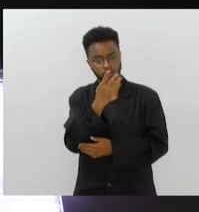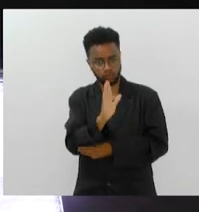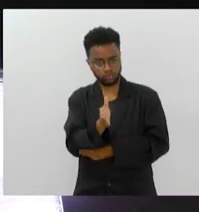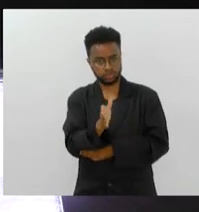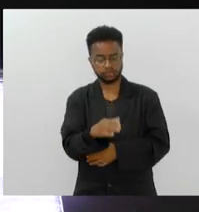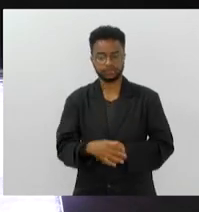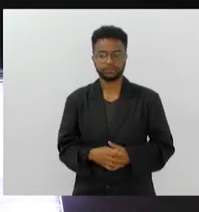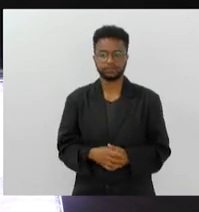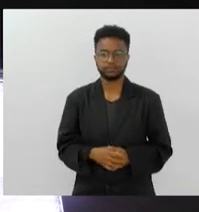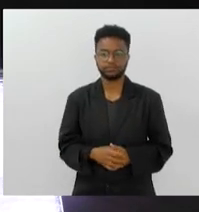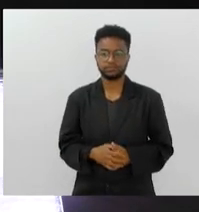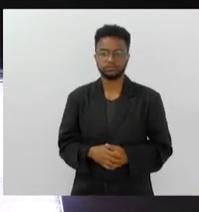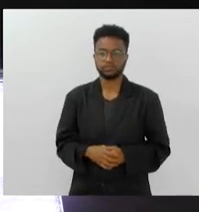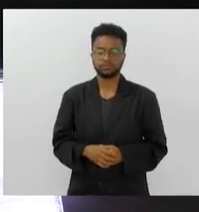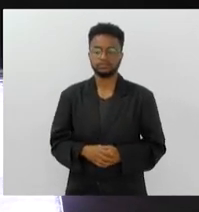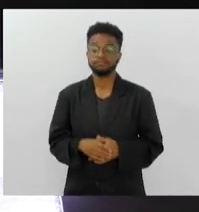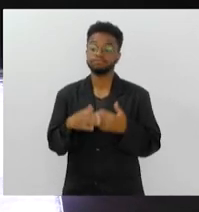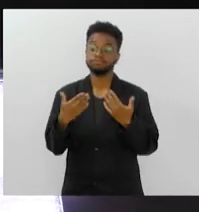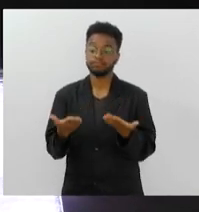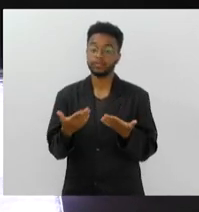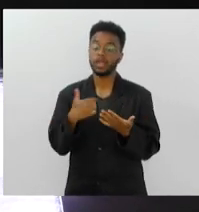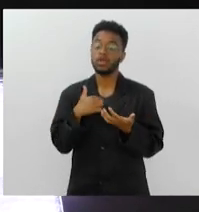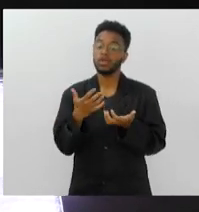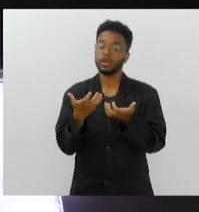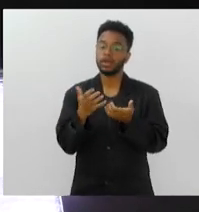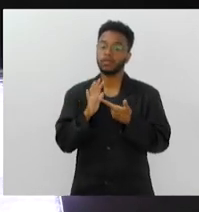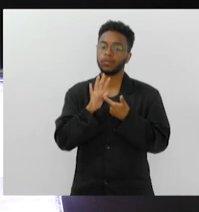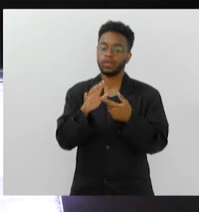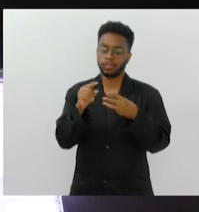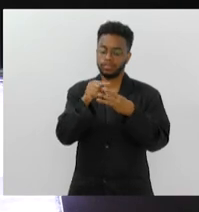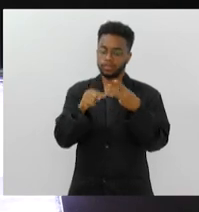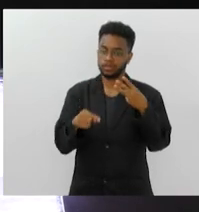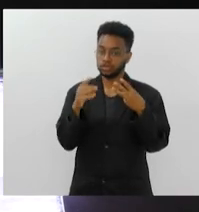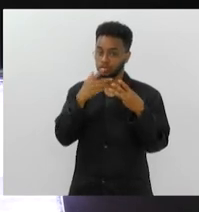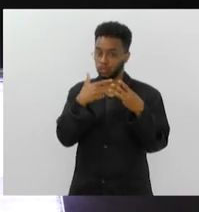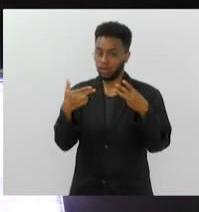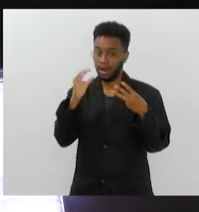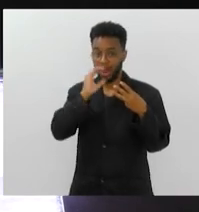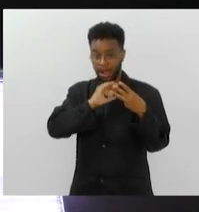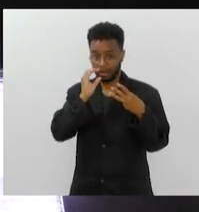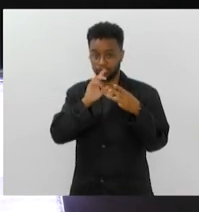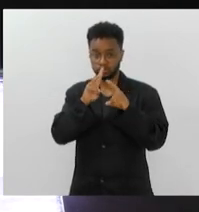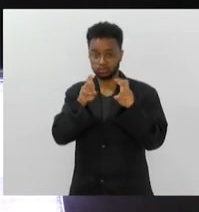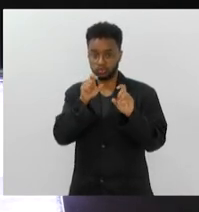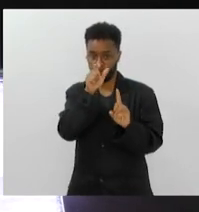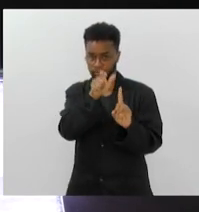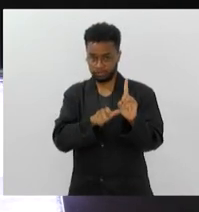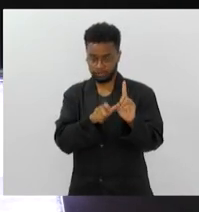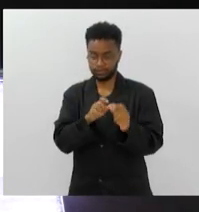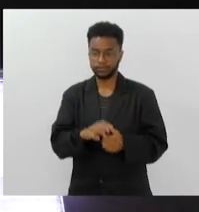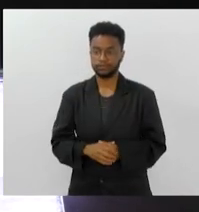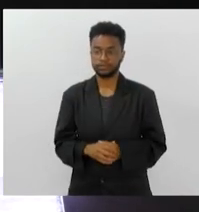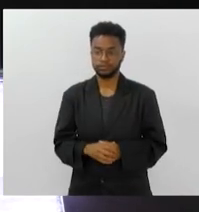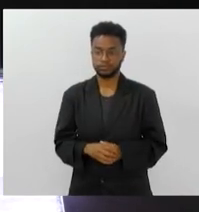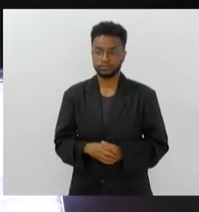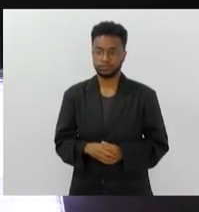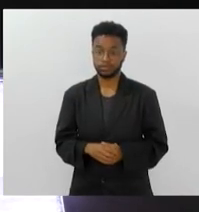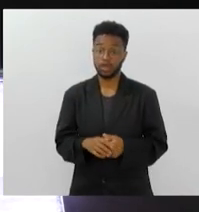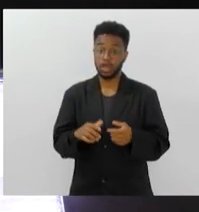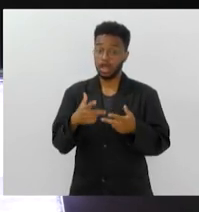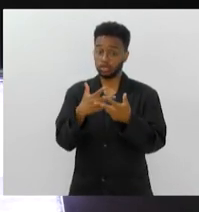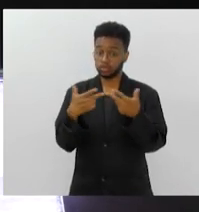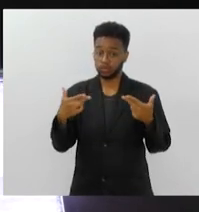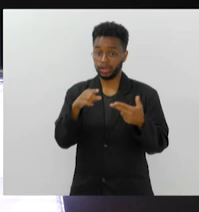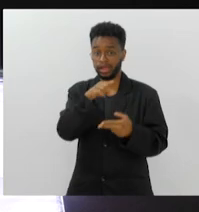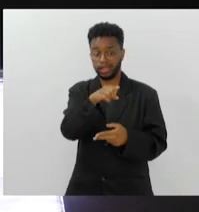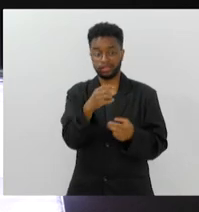na rede. E eu gostaria de destacar três coisas rápidas sobre o homenageado, as coisas que ele nos